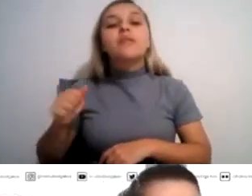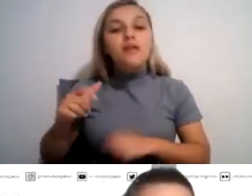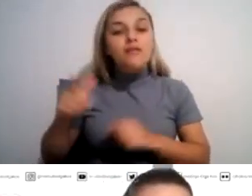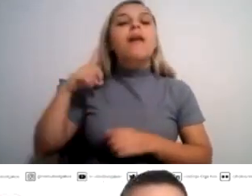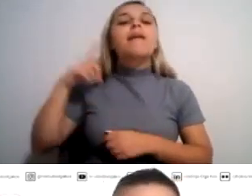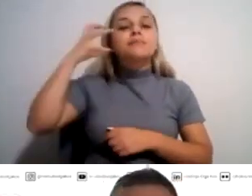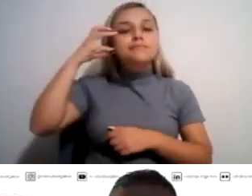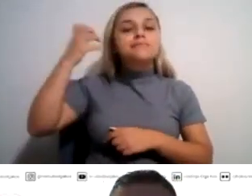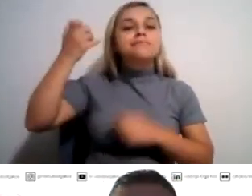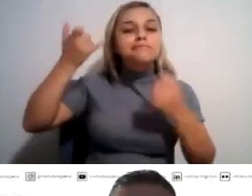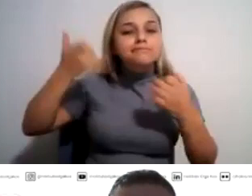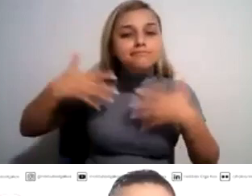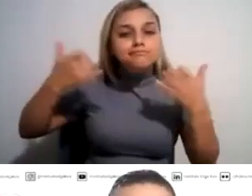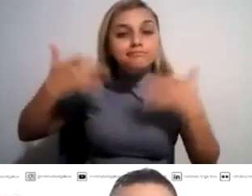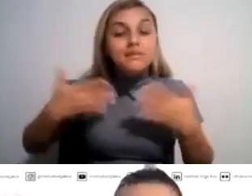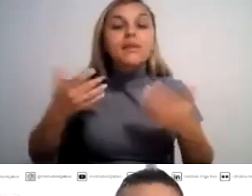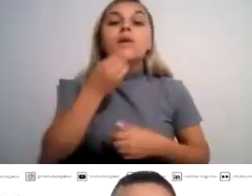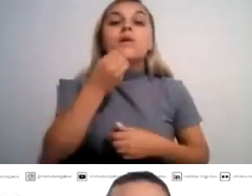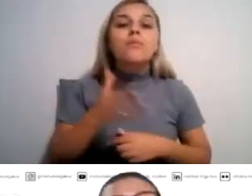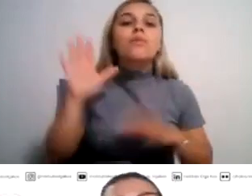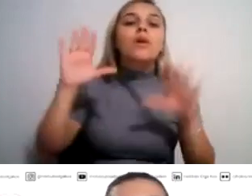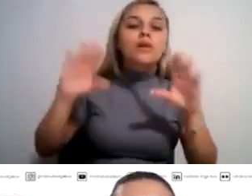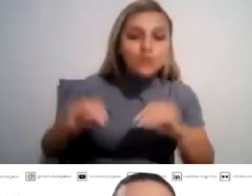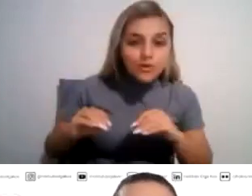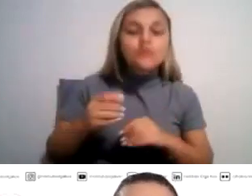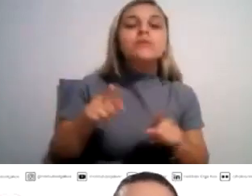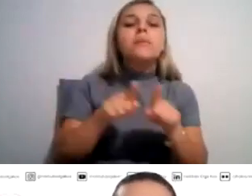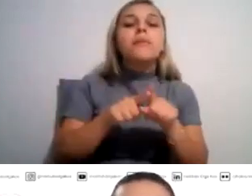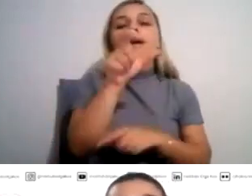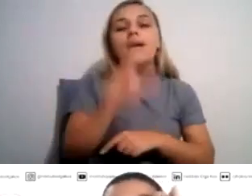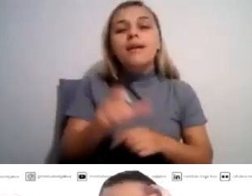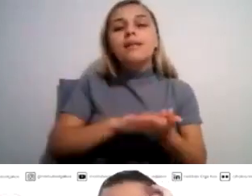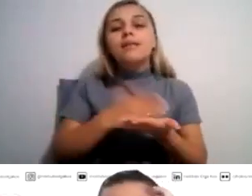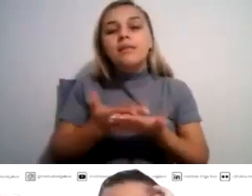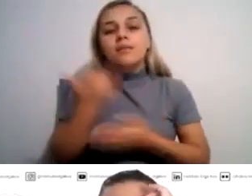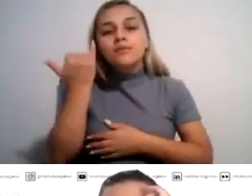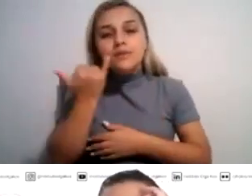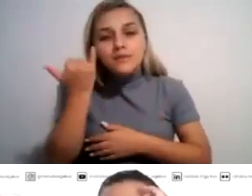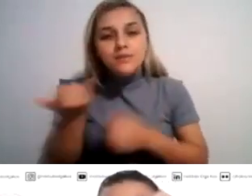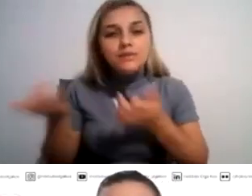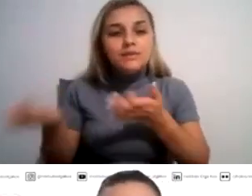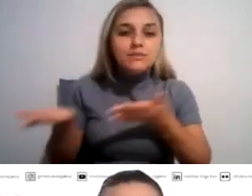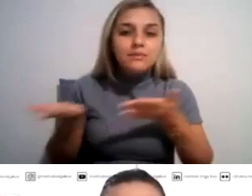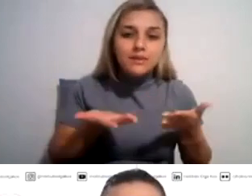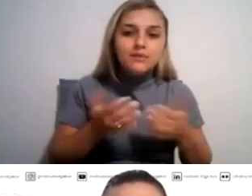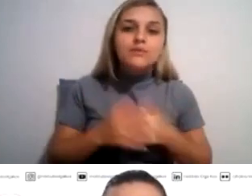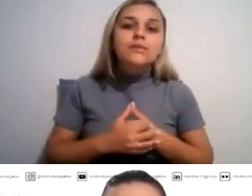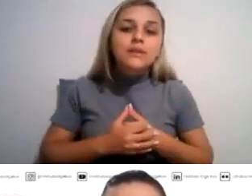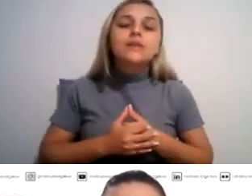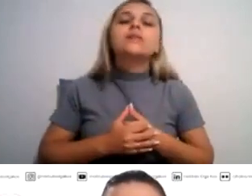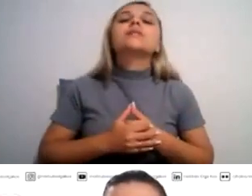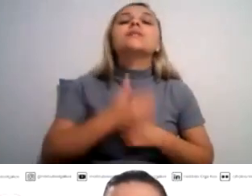intérprete. Sejam bem-vindos. É contigo. Boa noite, Natália. Boa